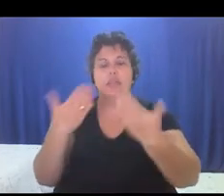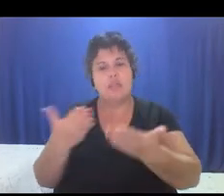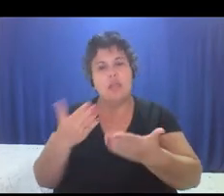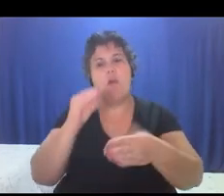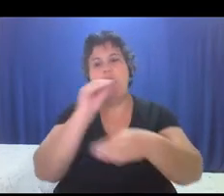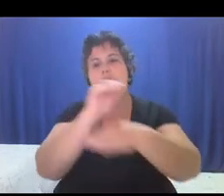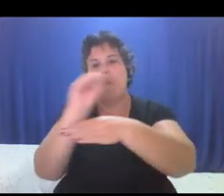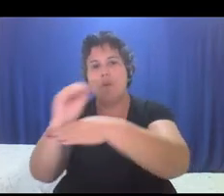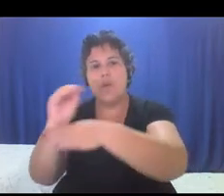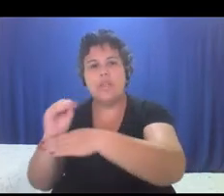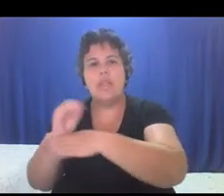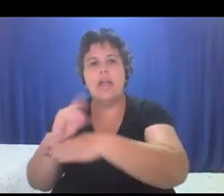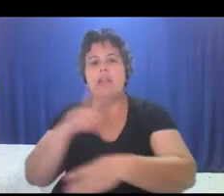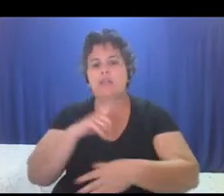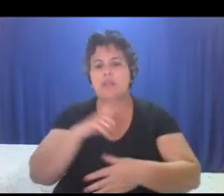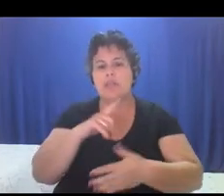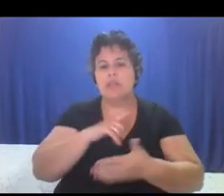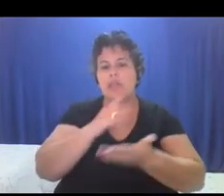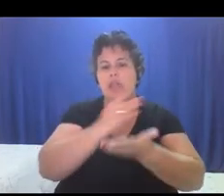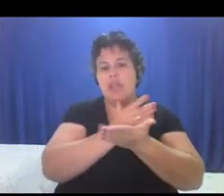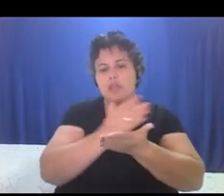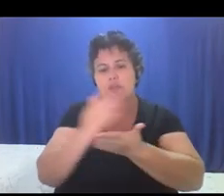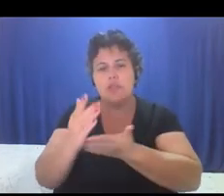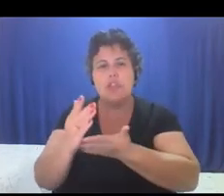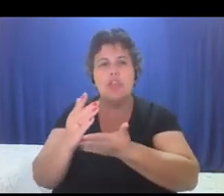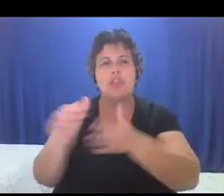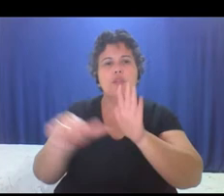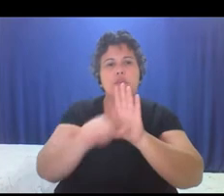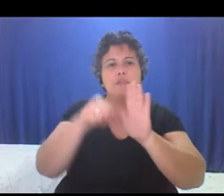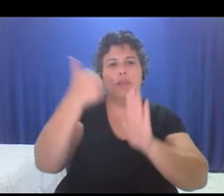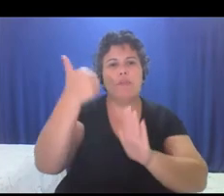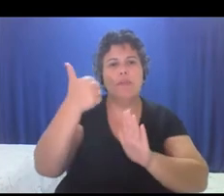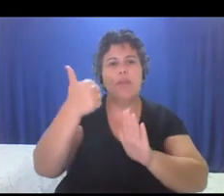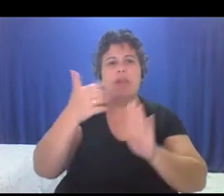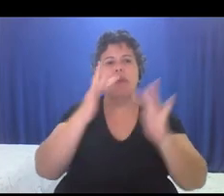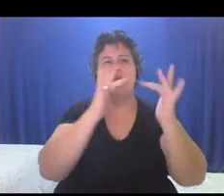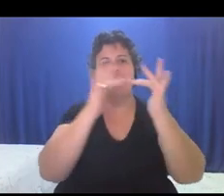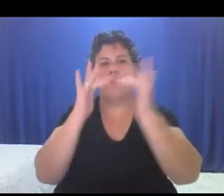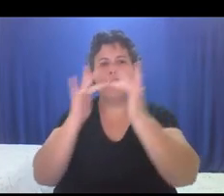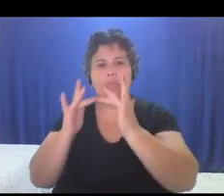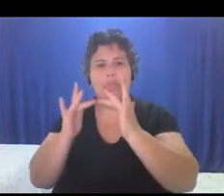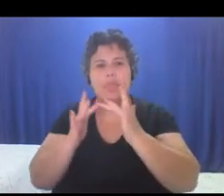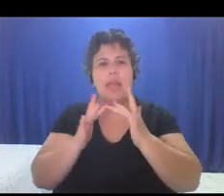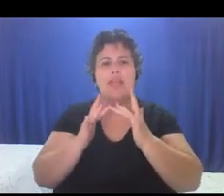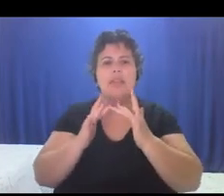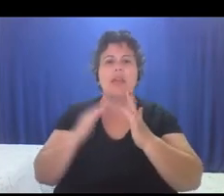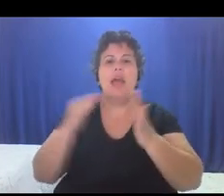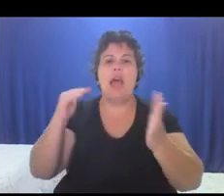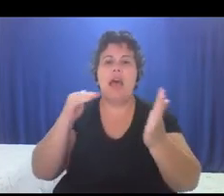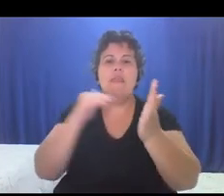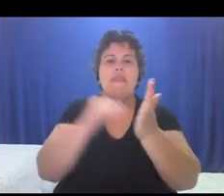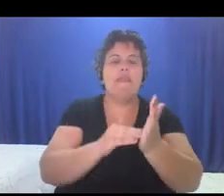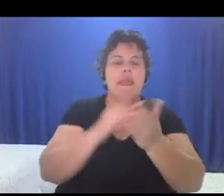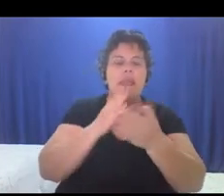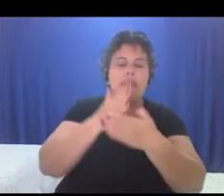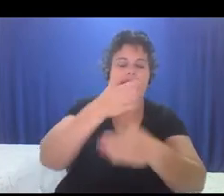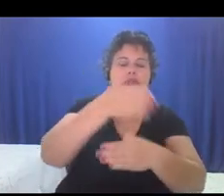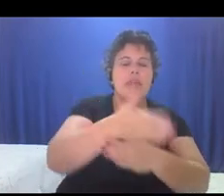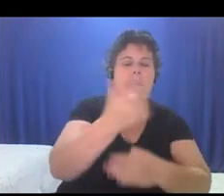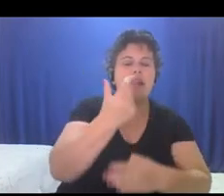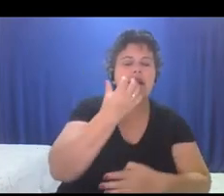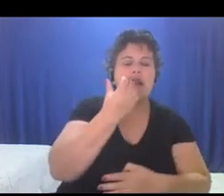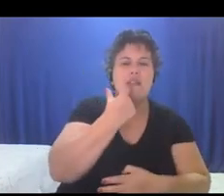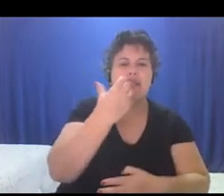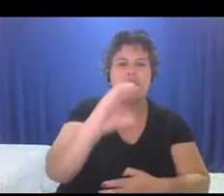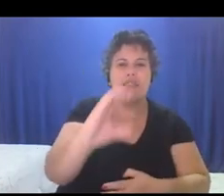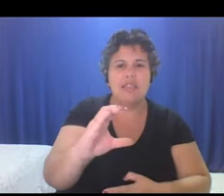gente tem desde o início, né, do primeiro contato até a pessoa estar dentro de um time aqui com a CIT, é